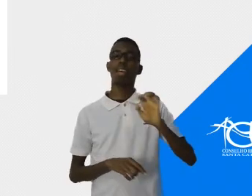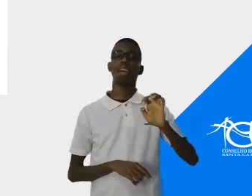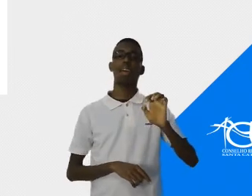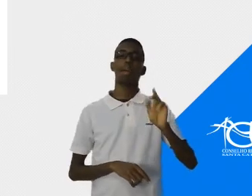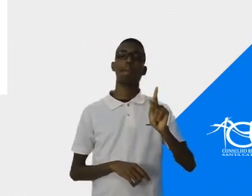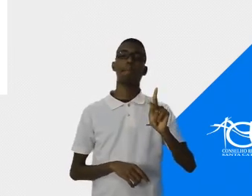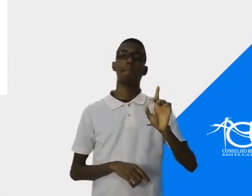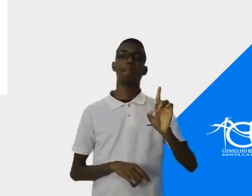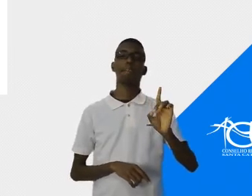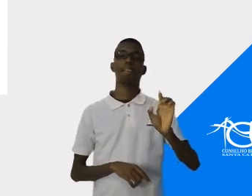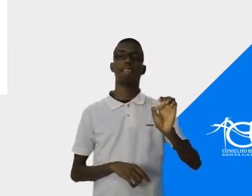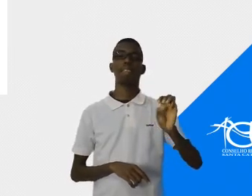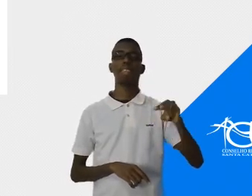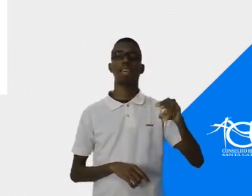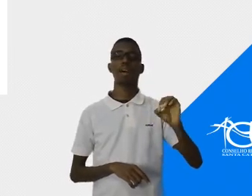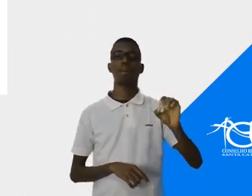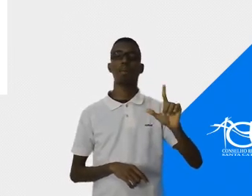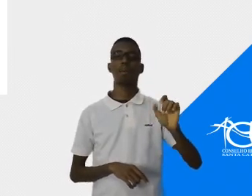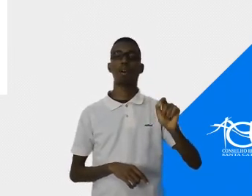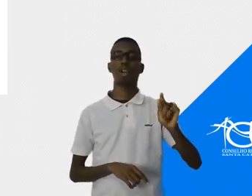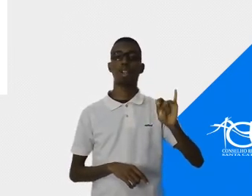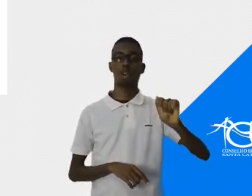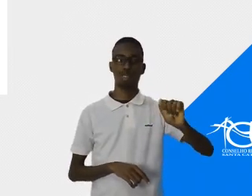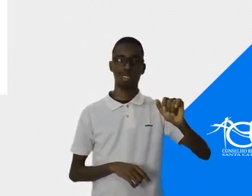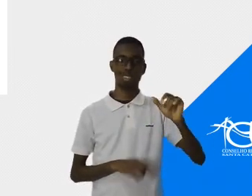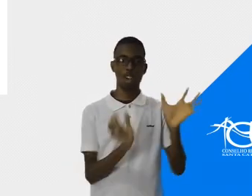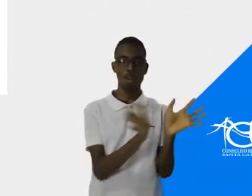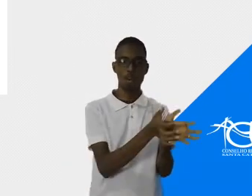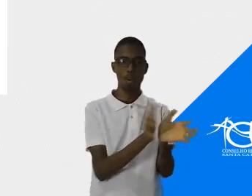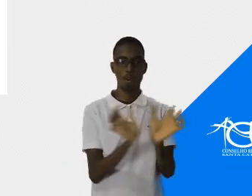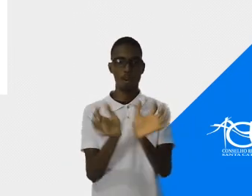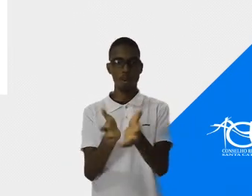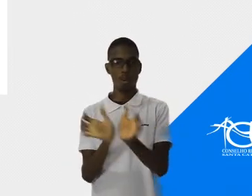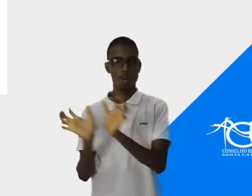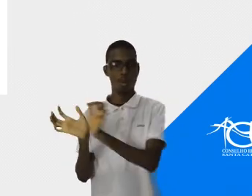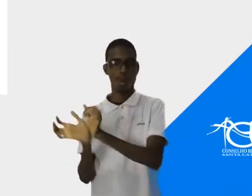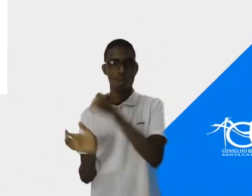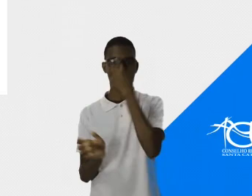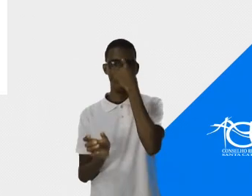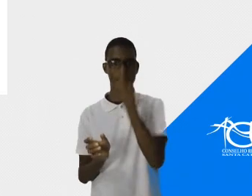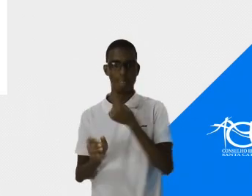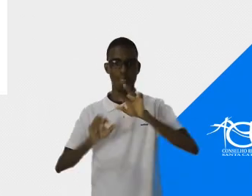há perfis de grupo diferenciados pela comorbidade, risco,